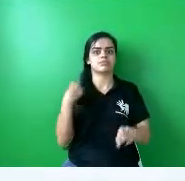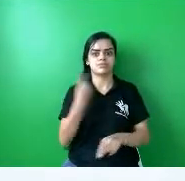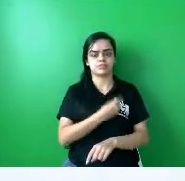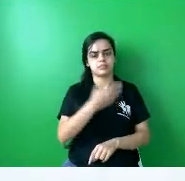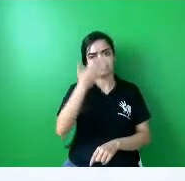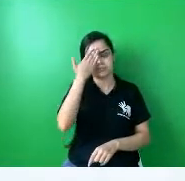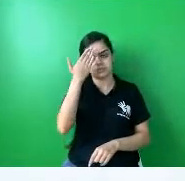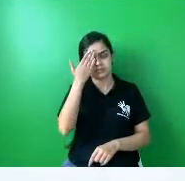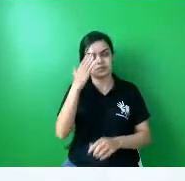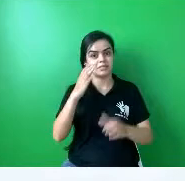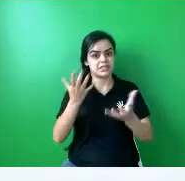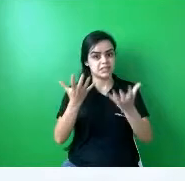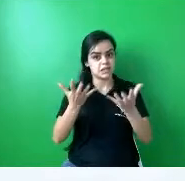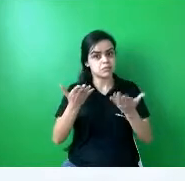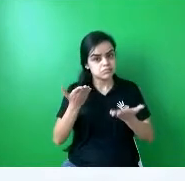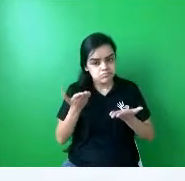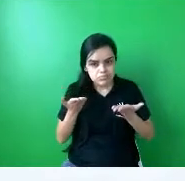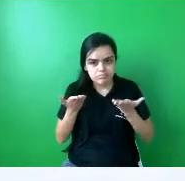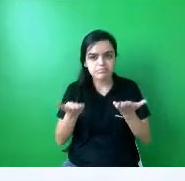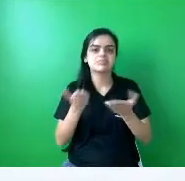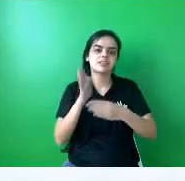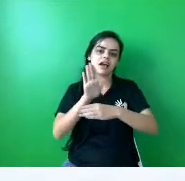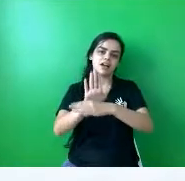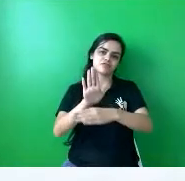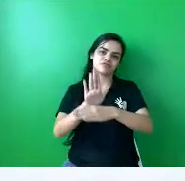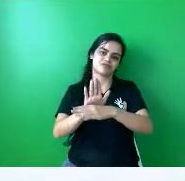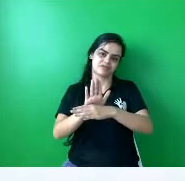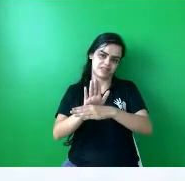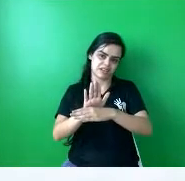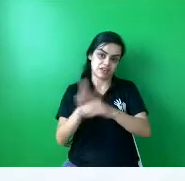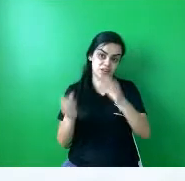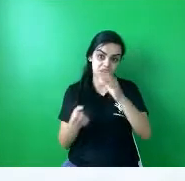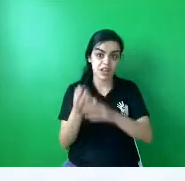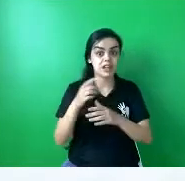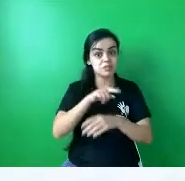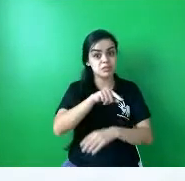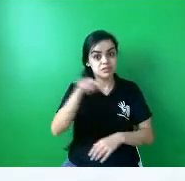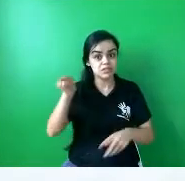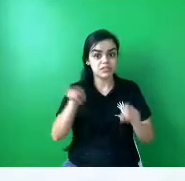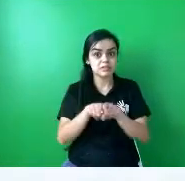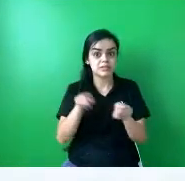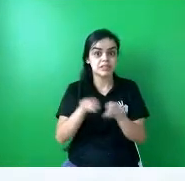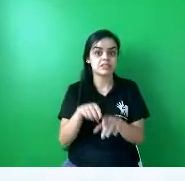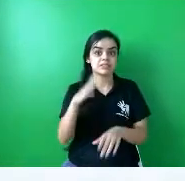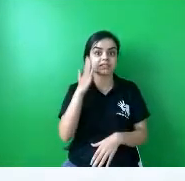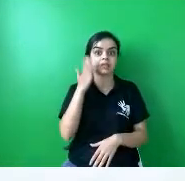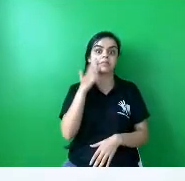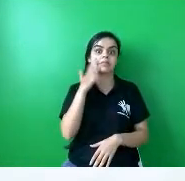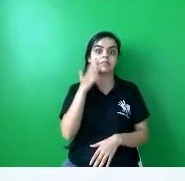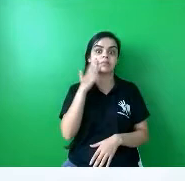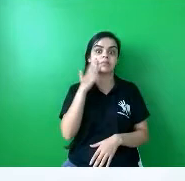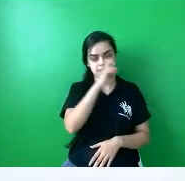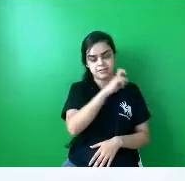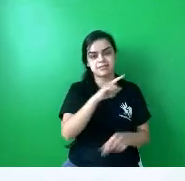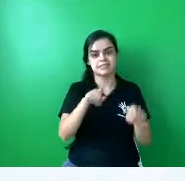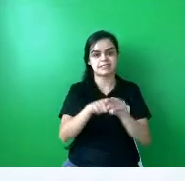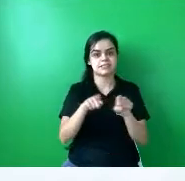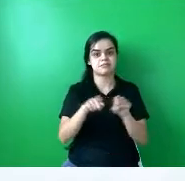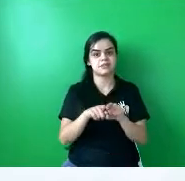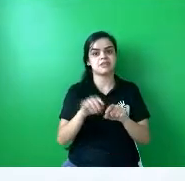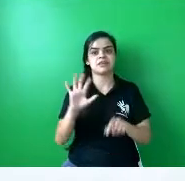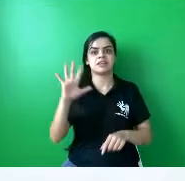queremos, né, é atendê-los. Os espaços foram criados para vocês, nós sabemos como esse ano é difícil, e o